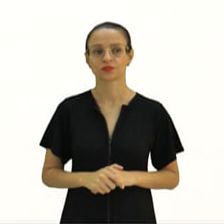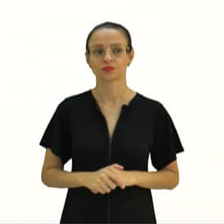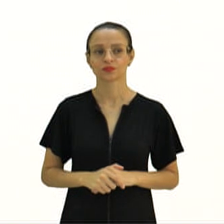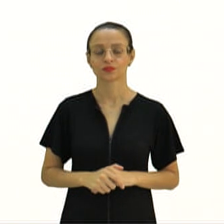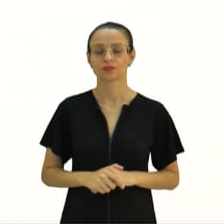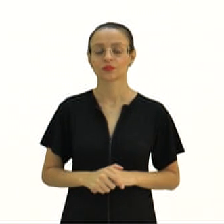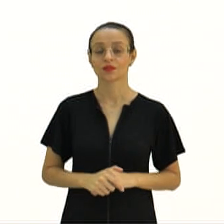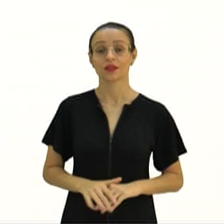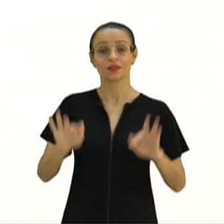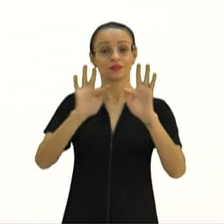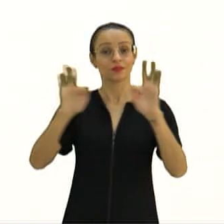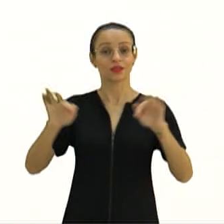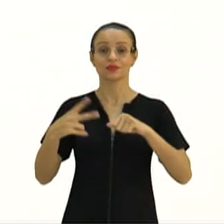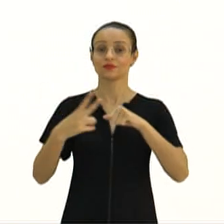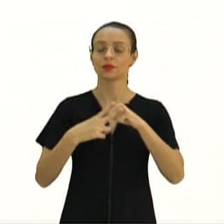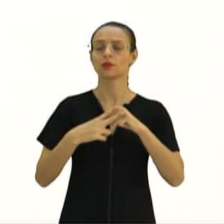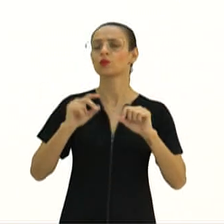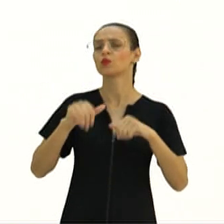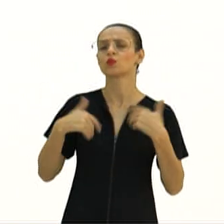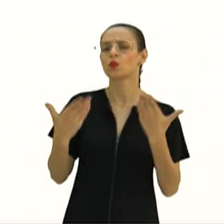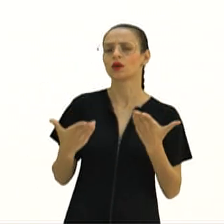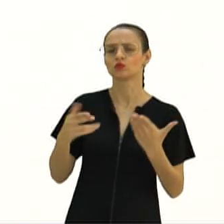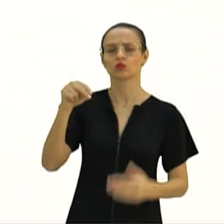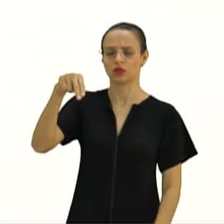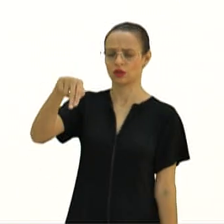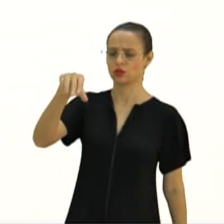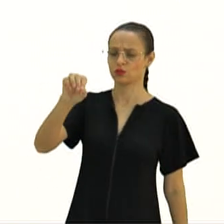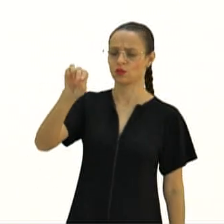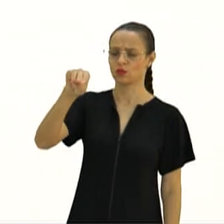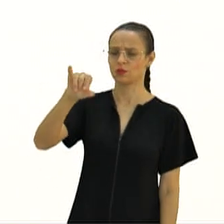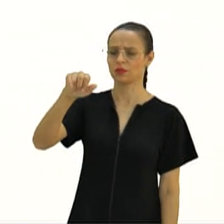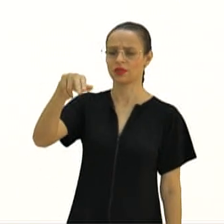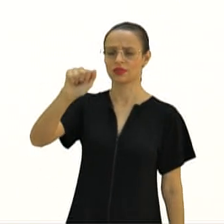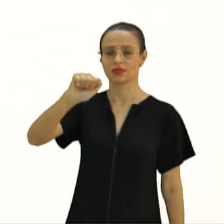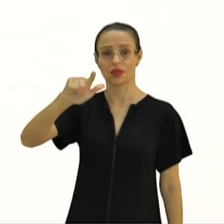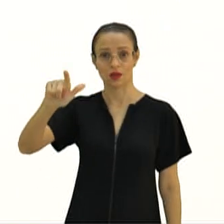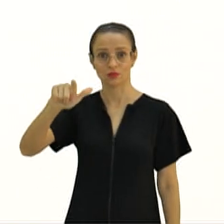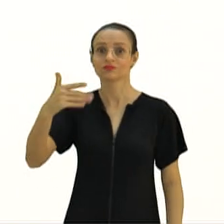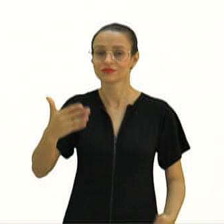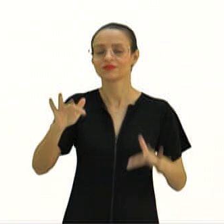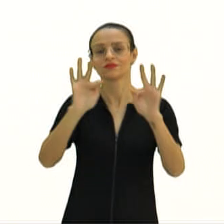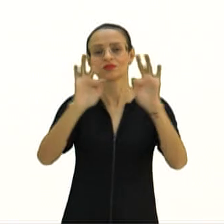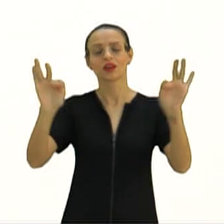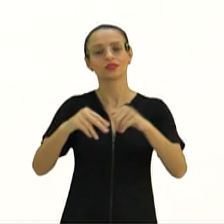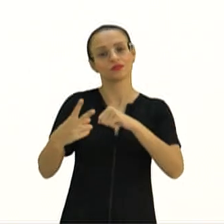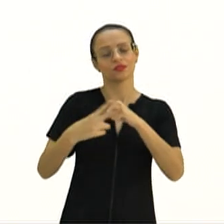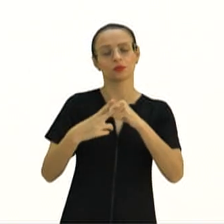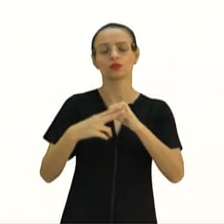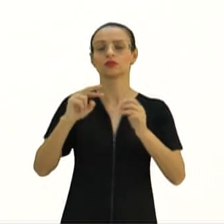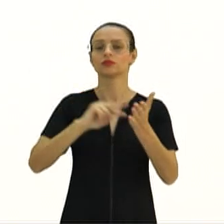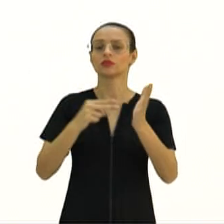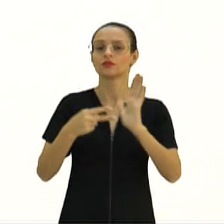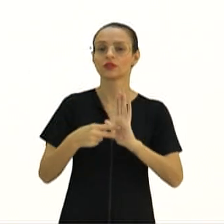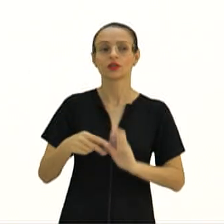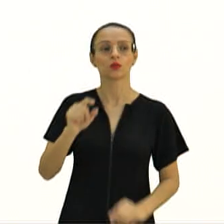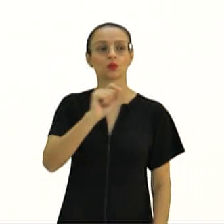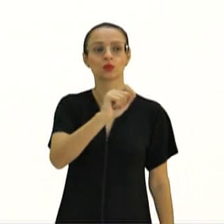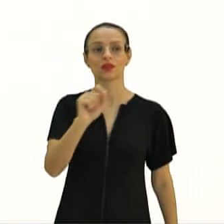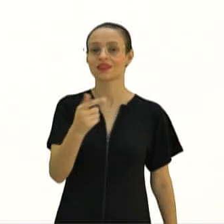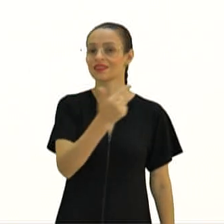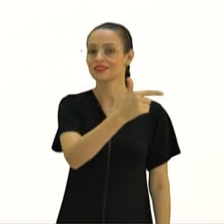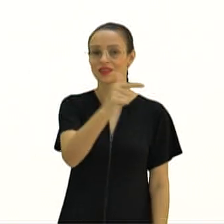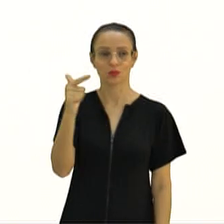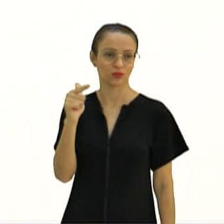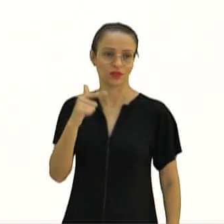frase nominal. Quando que uma frase é nominal? Quando ocorre quando não há presença